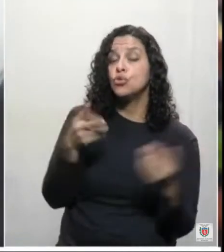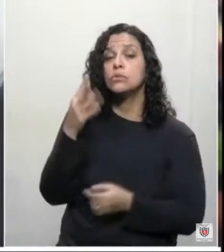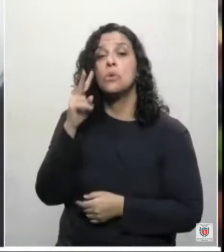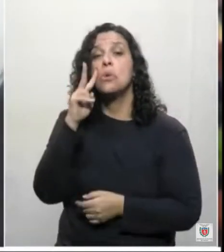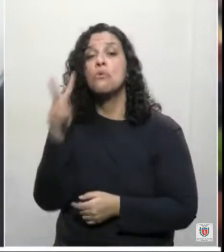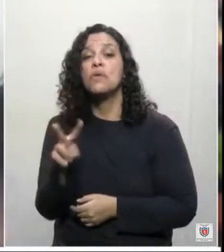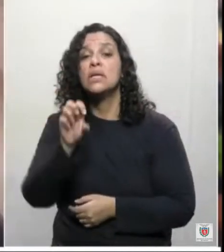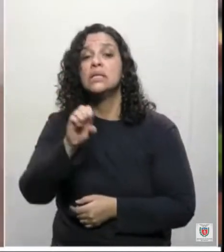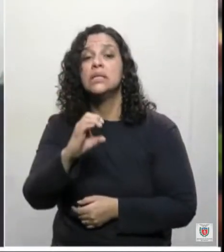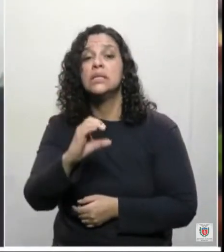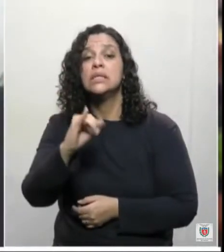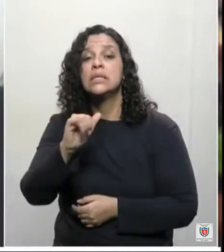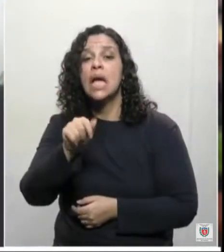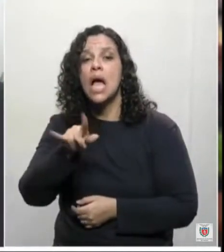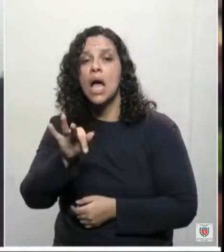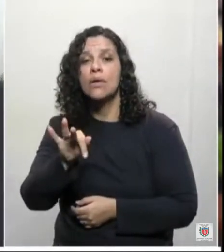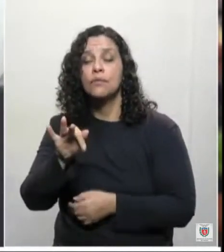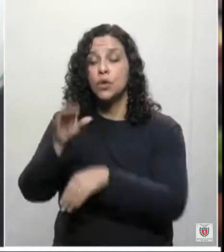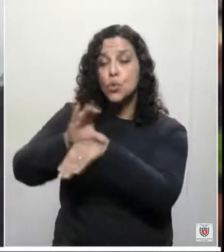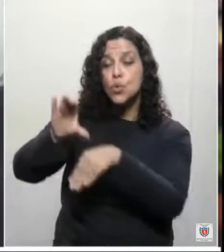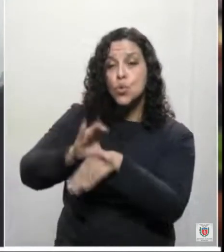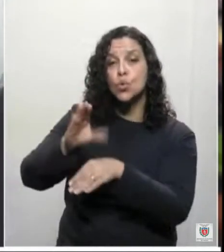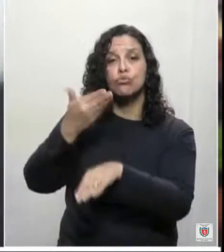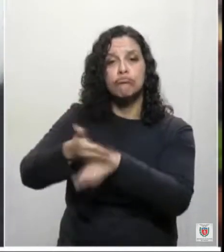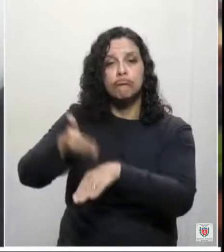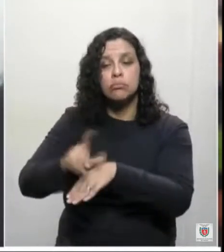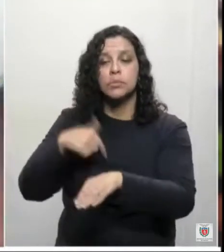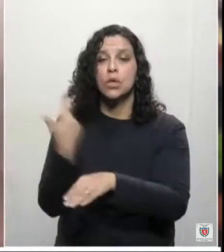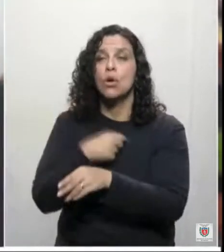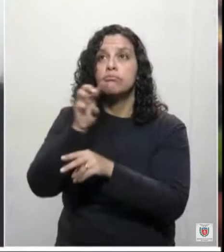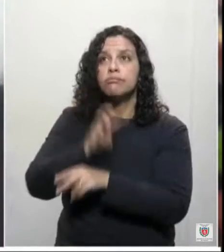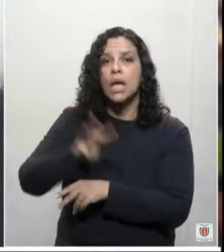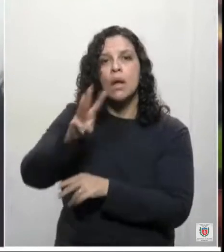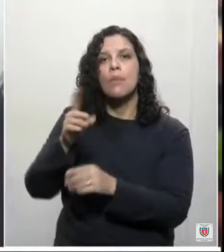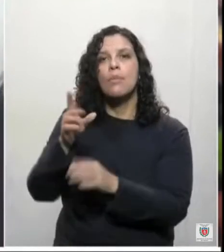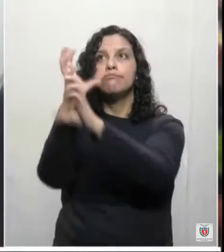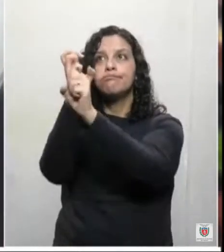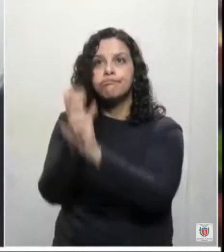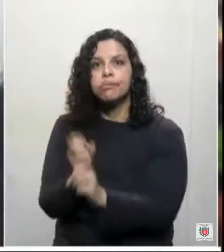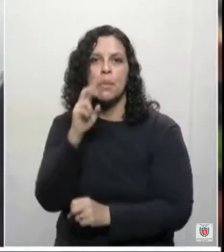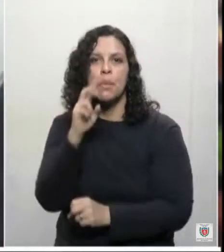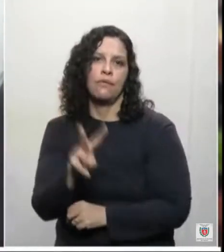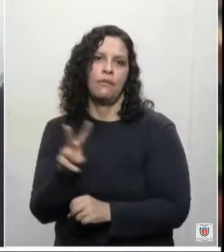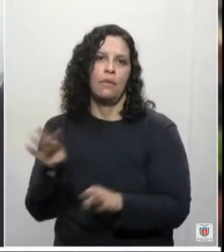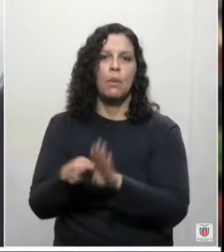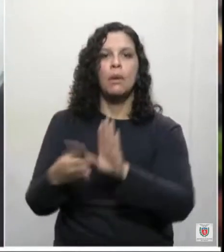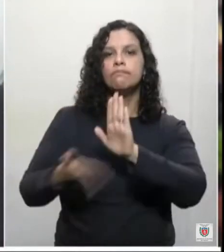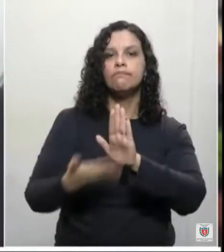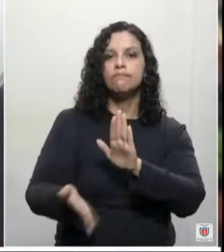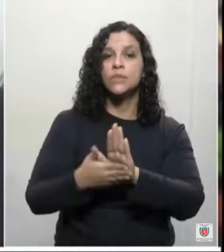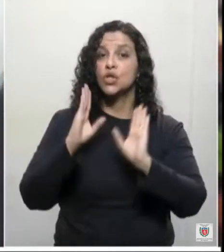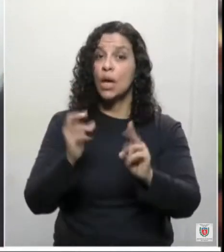ao CIAF com o curso dado para mais uma vez poder cobrar os dados. Sabe,